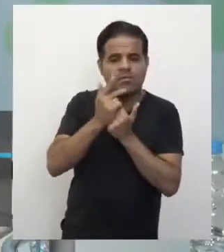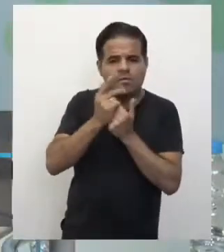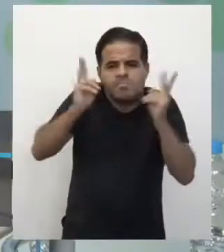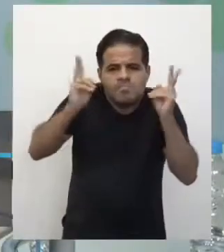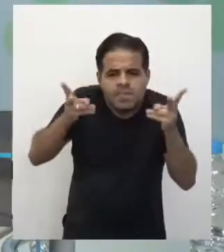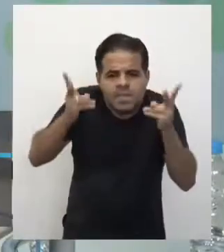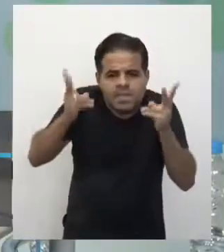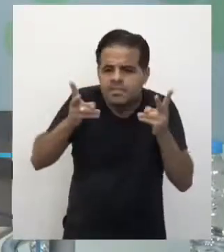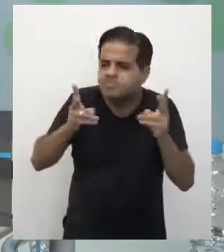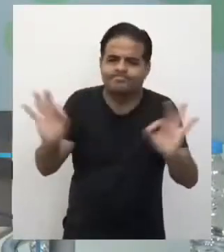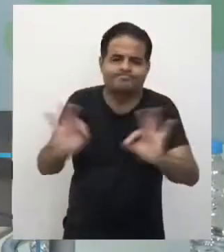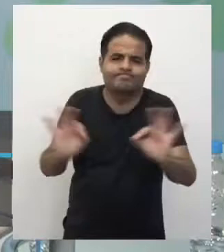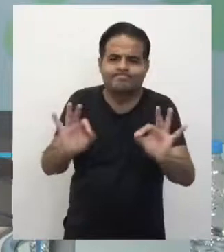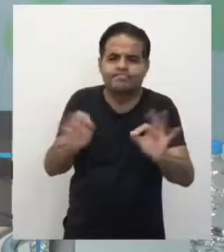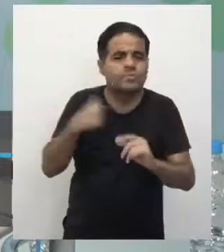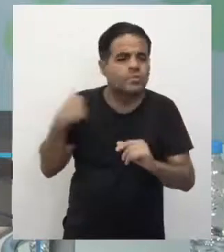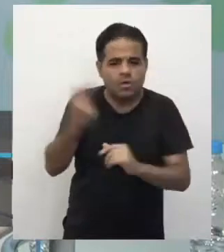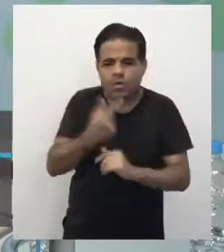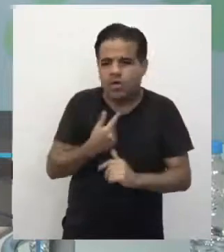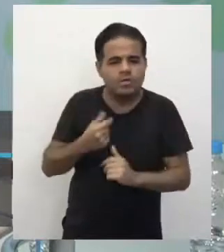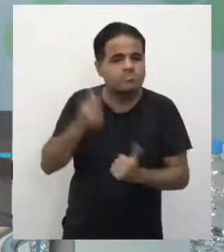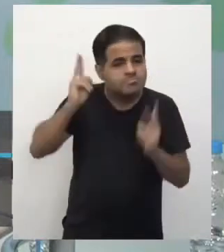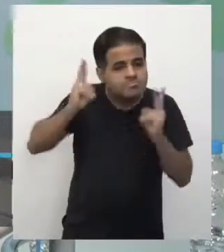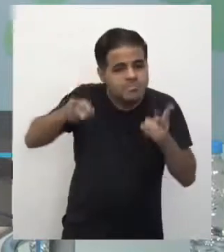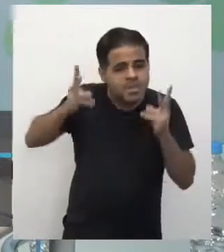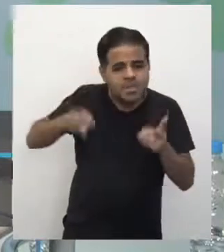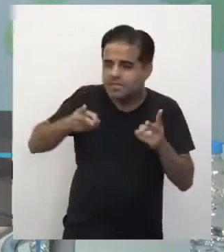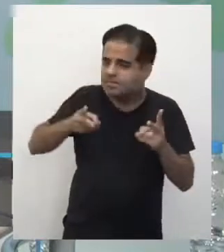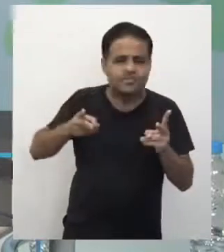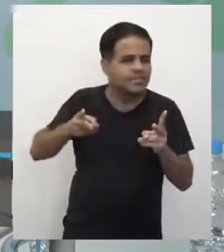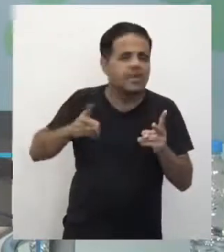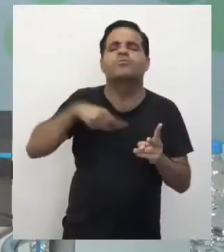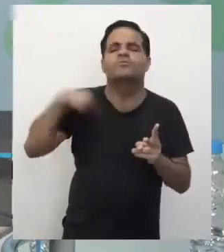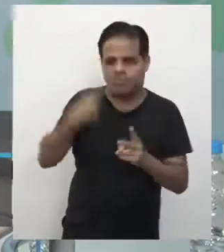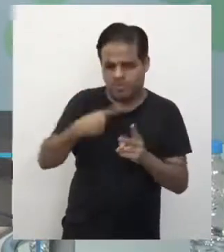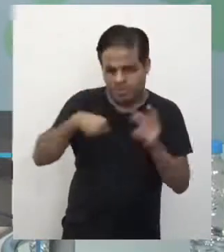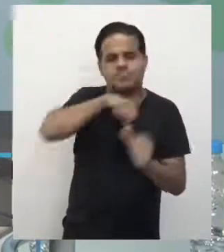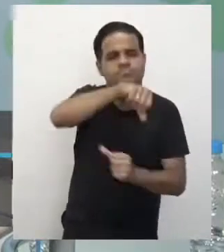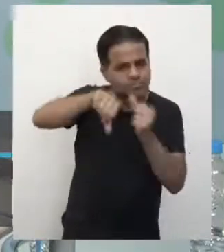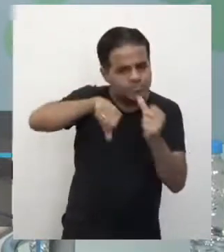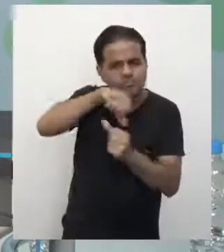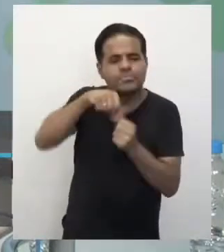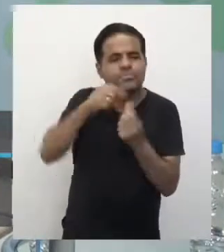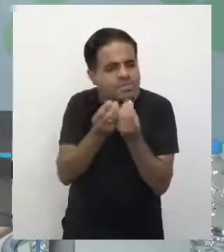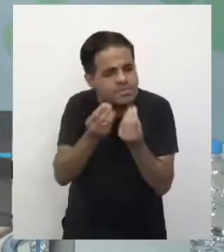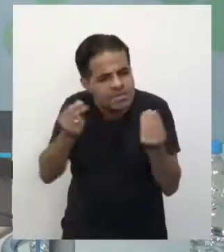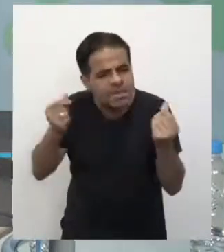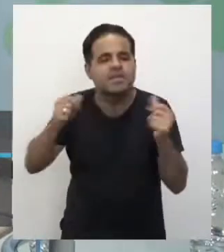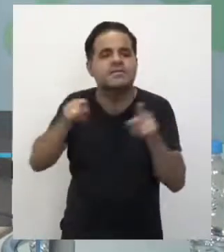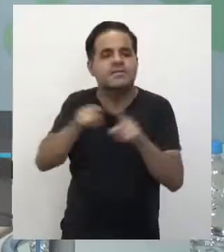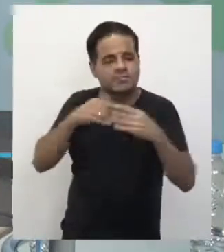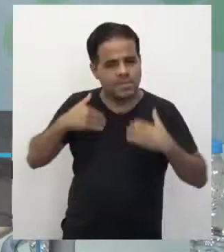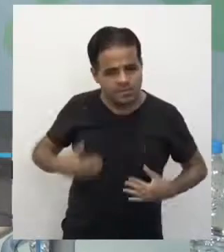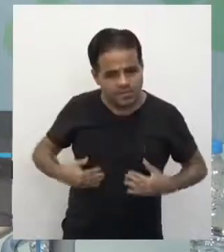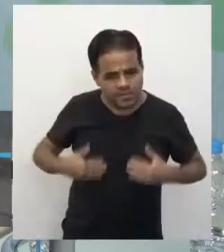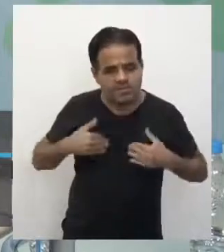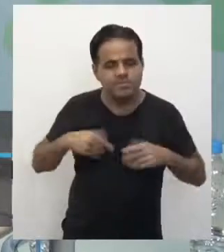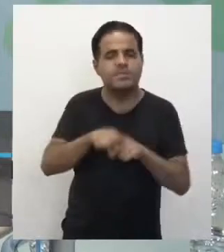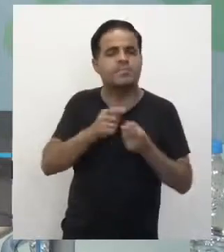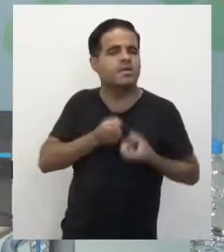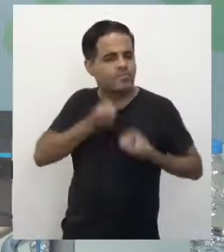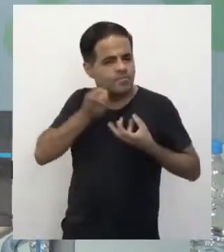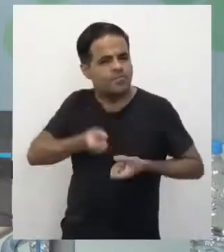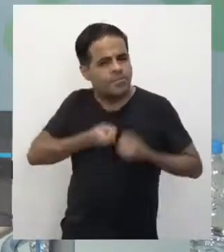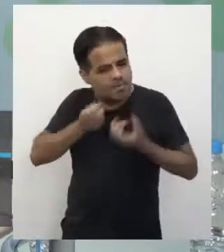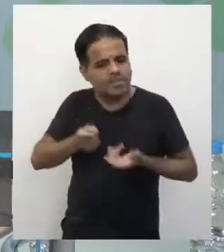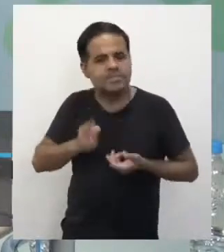mesmos, assim como nós não somos os mesmos sempre, a gente muda, né, em essência e até no físico, como naquela informação